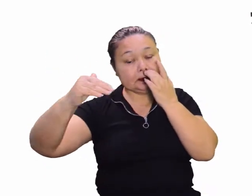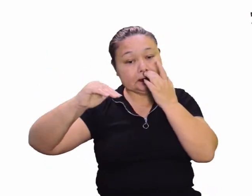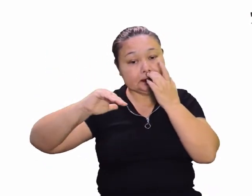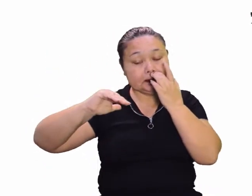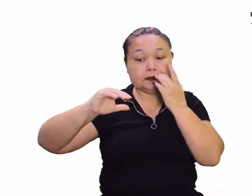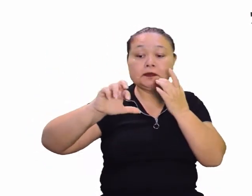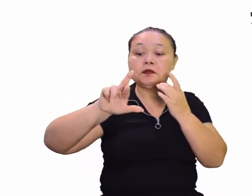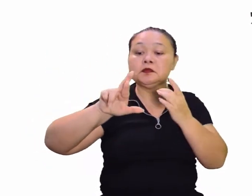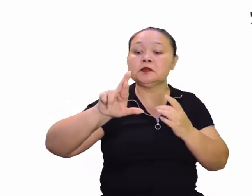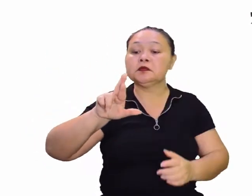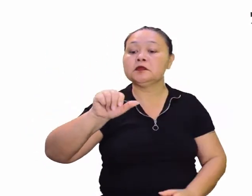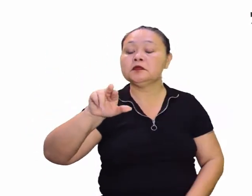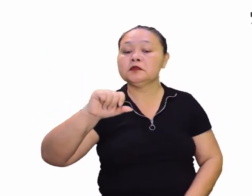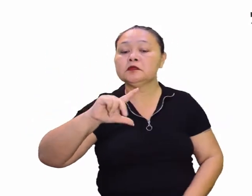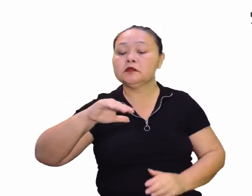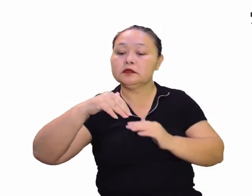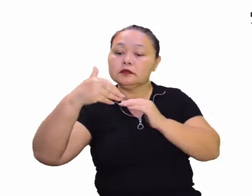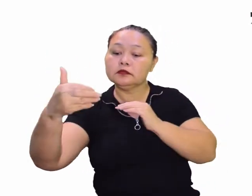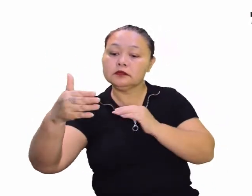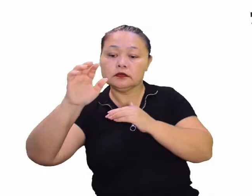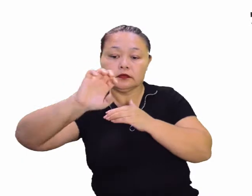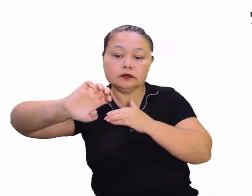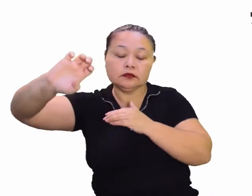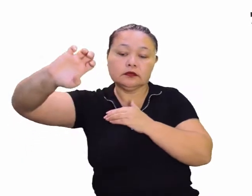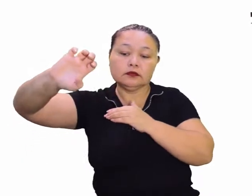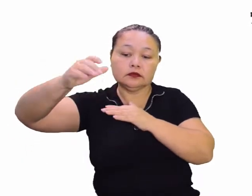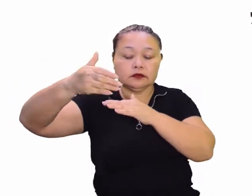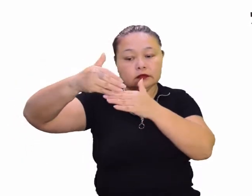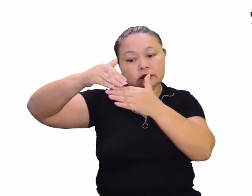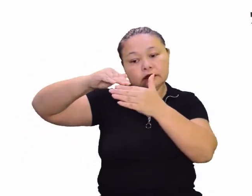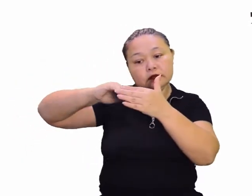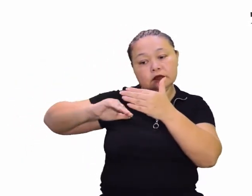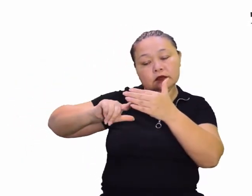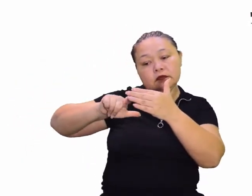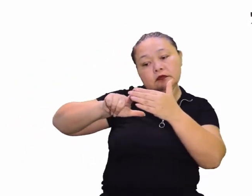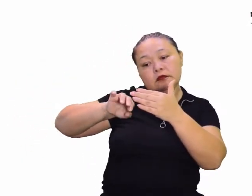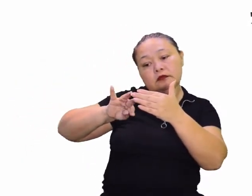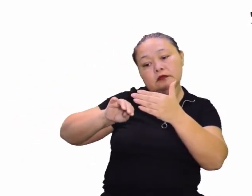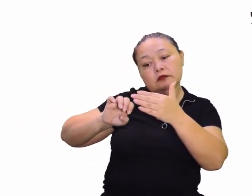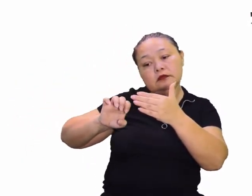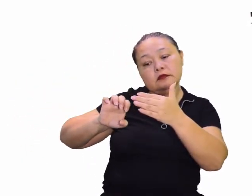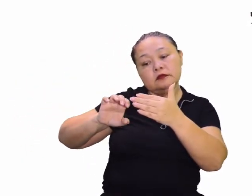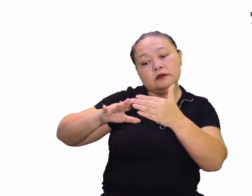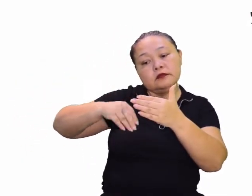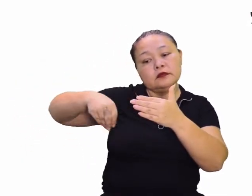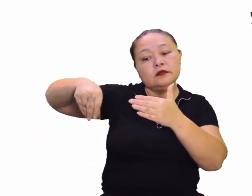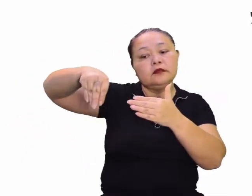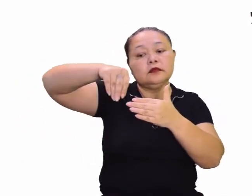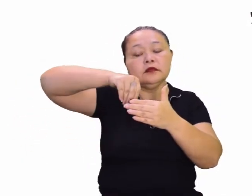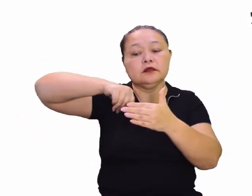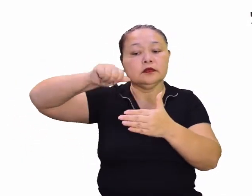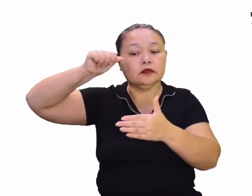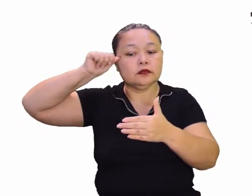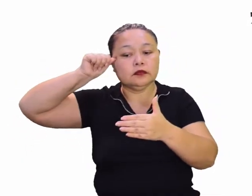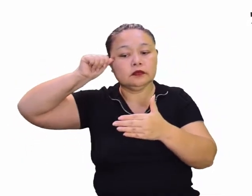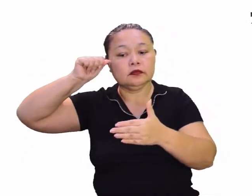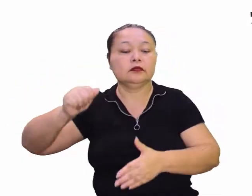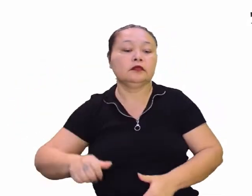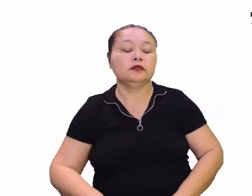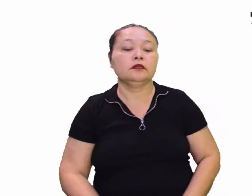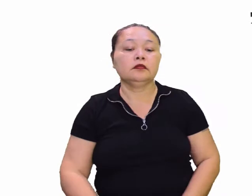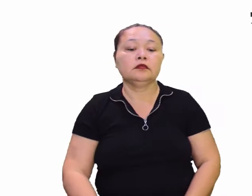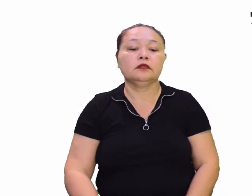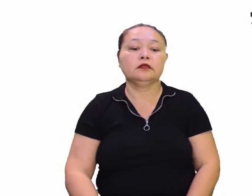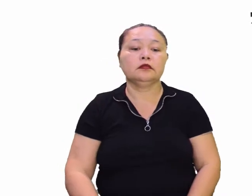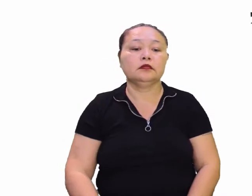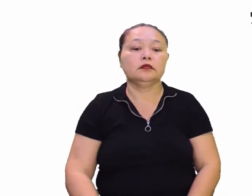A Rússia, parte dela está na Europa e a parte leste está no território asiático.